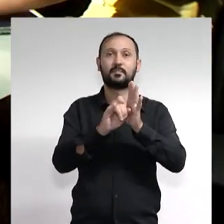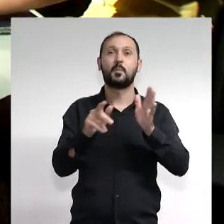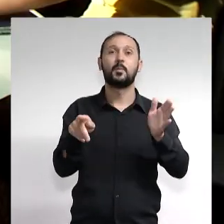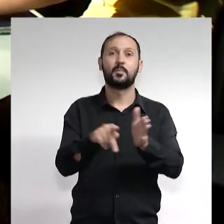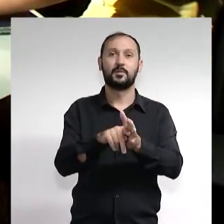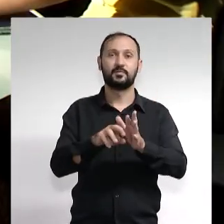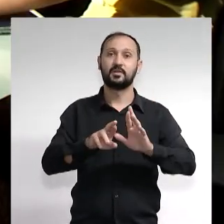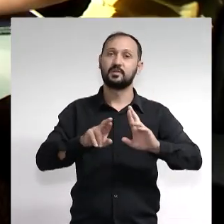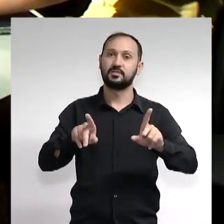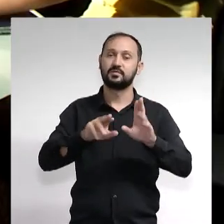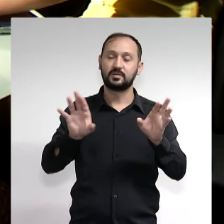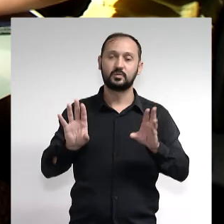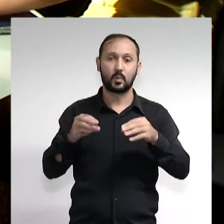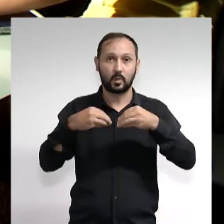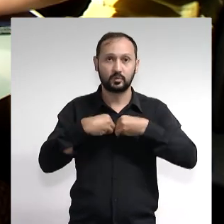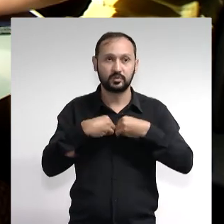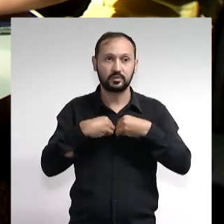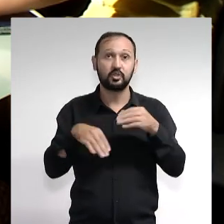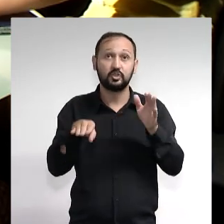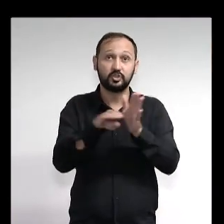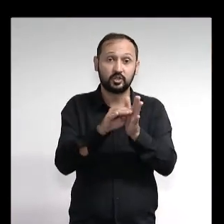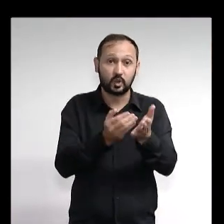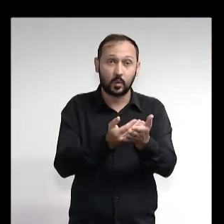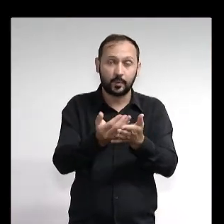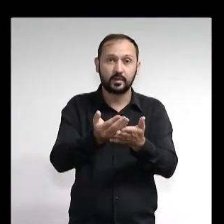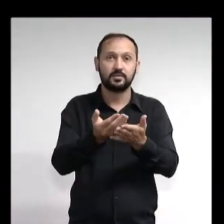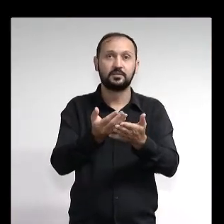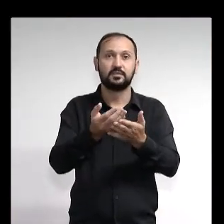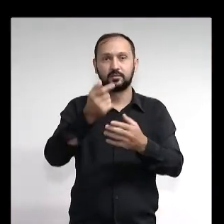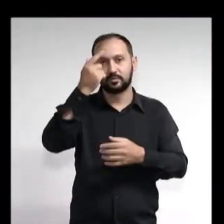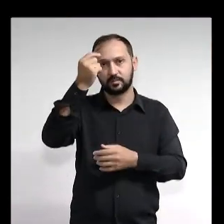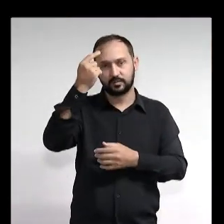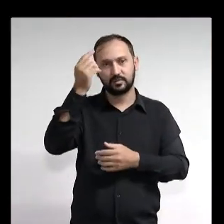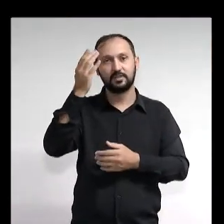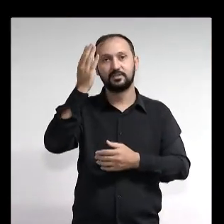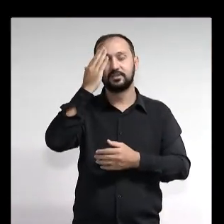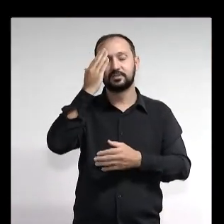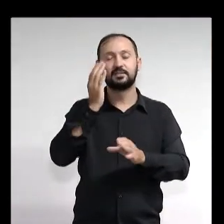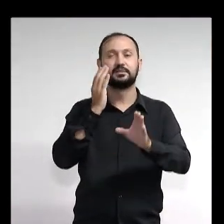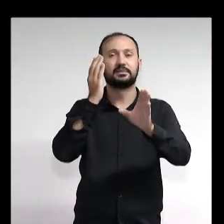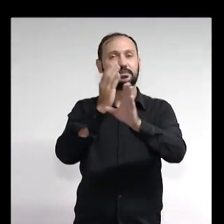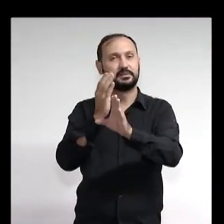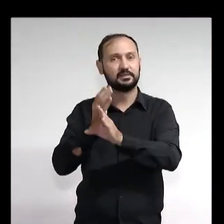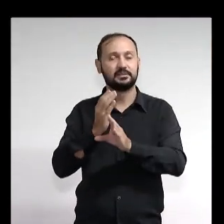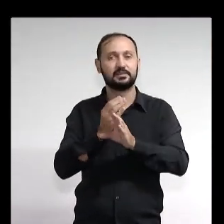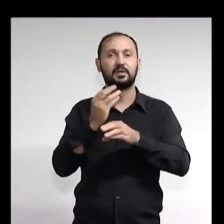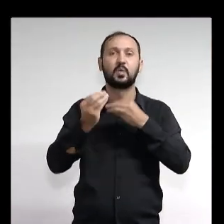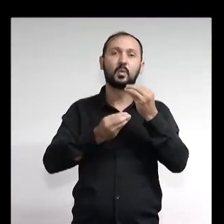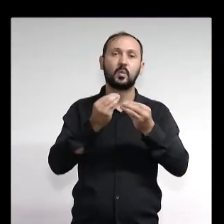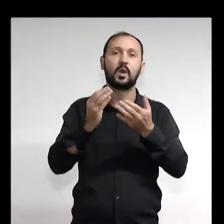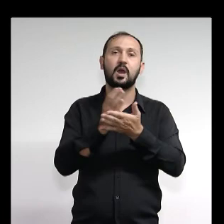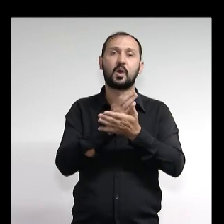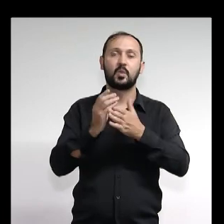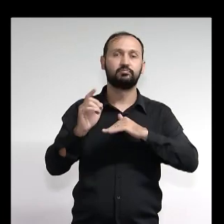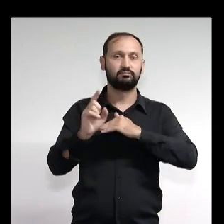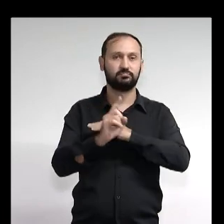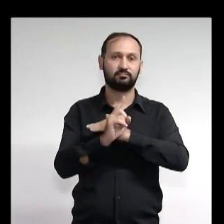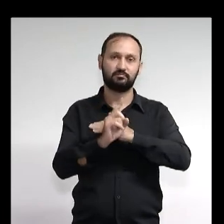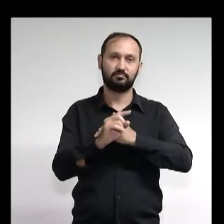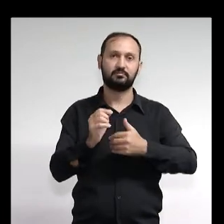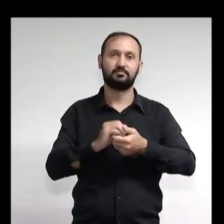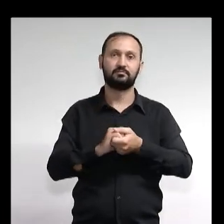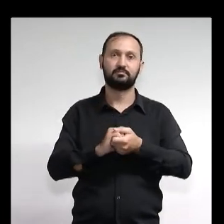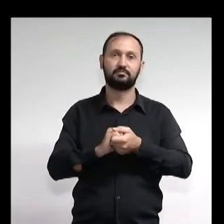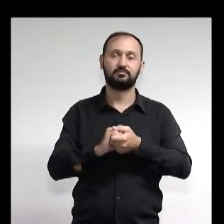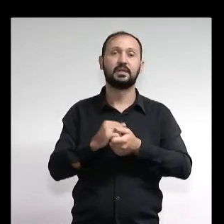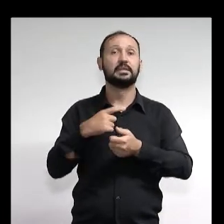É diferente de um estudante com transtorno de espectro autista que às vezes chega no ensino superior já identificado com algum tipo